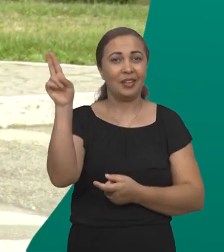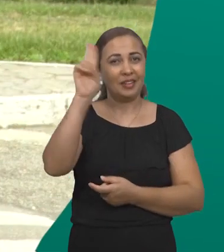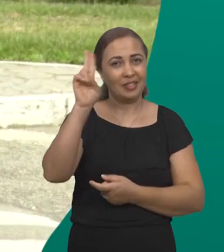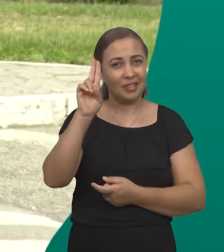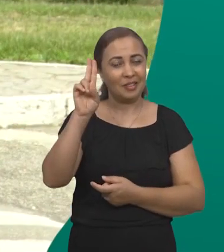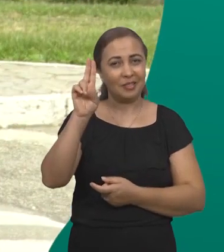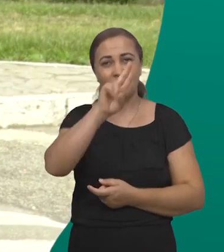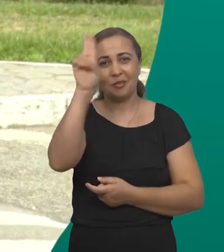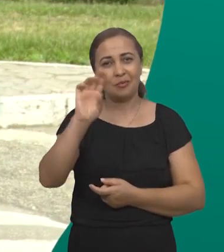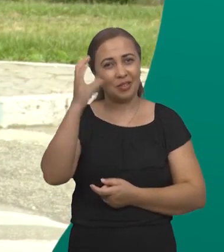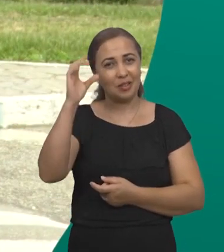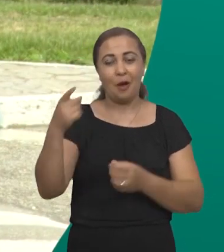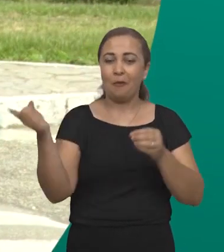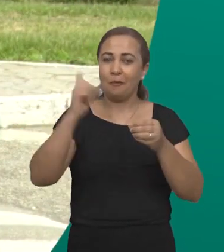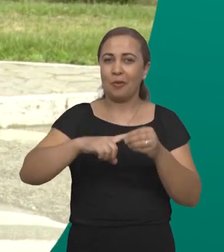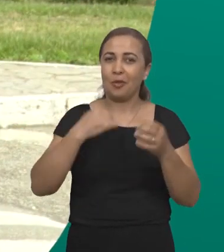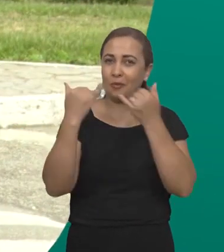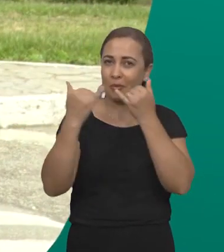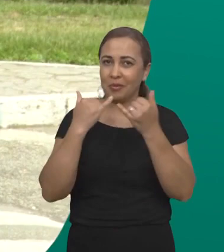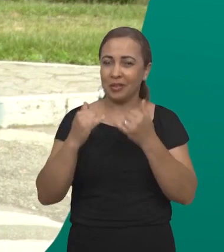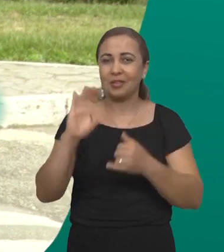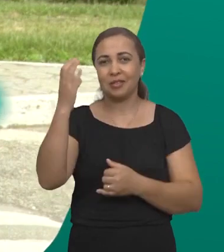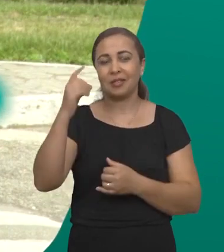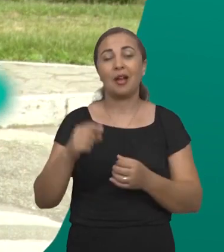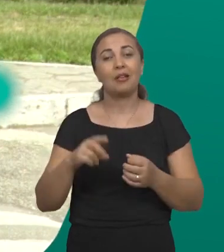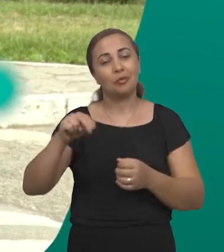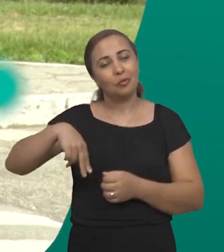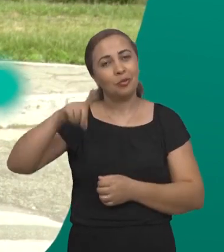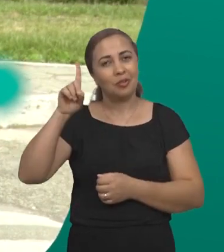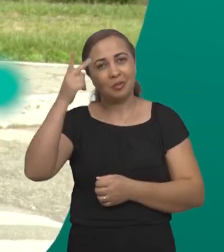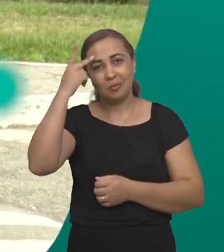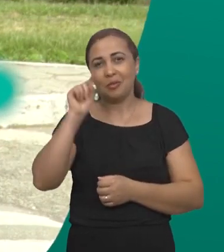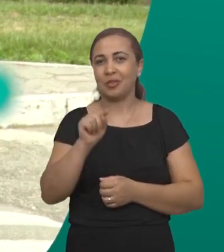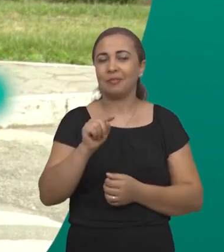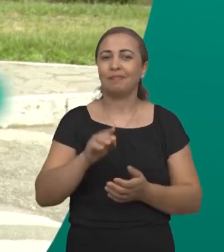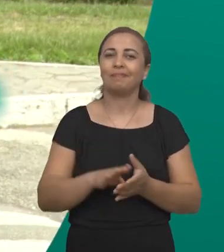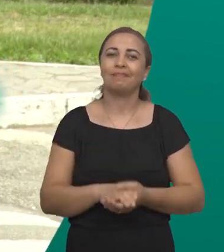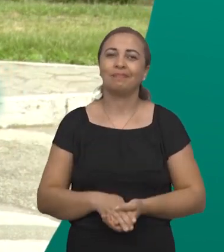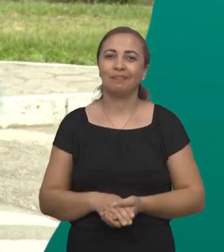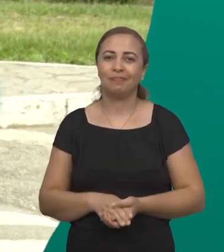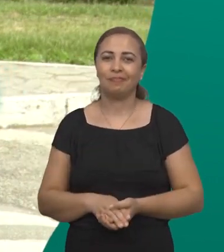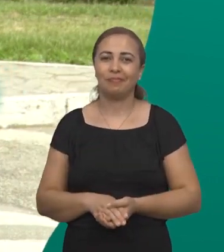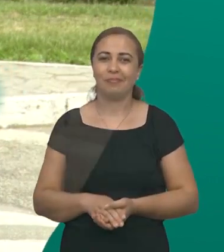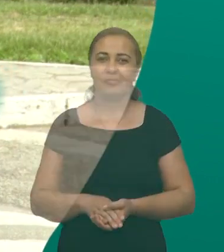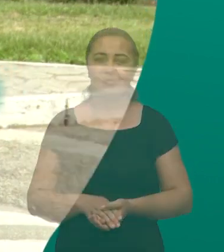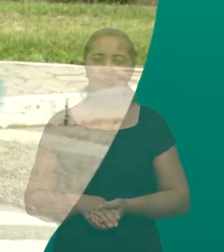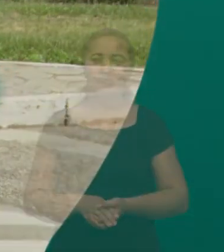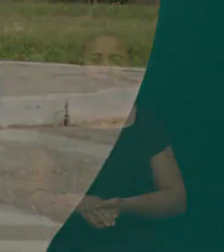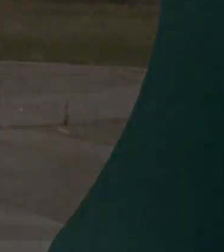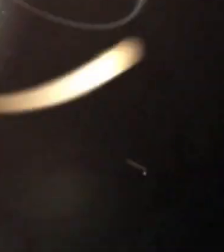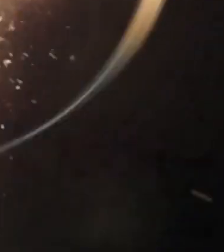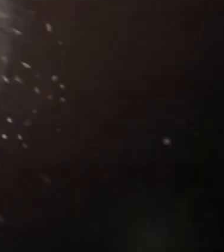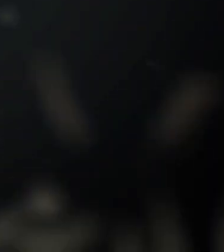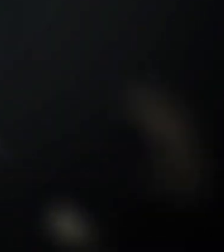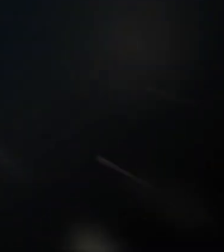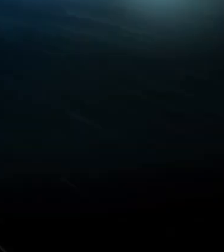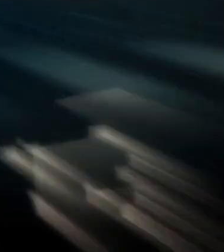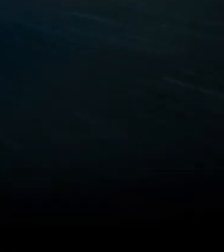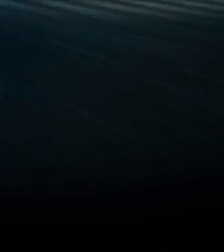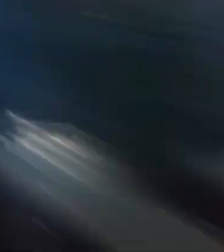pouco o Univerciência volta com mais informações científicas do Nordeste para você. Até já!